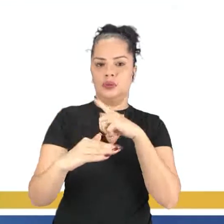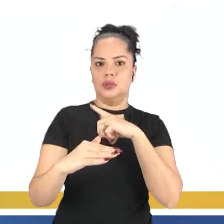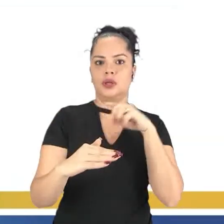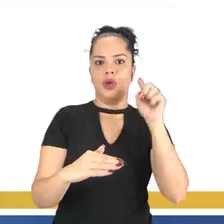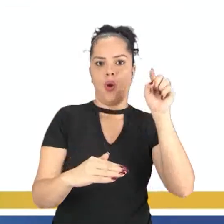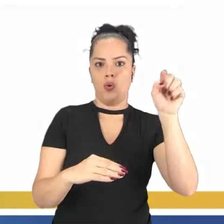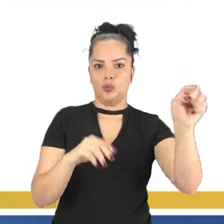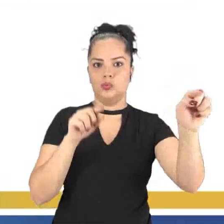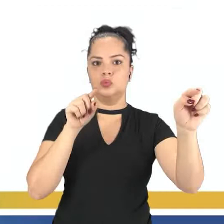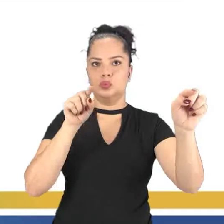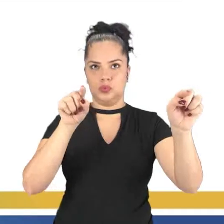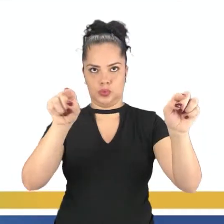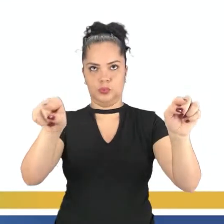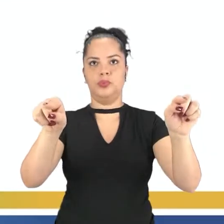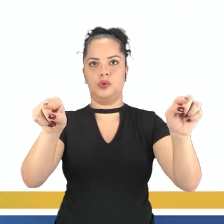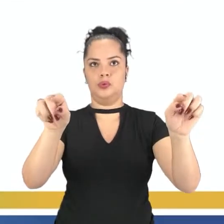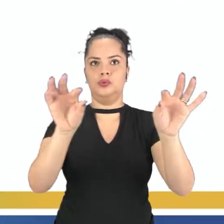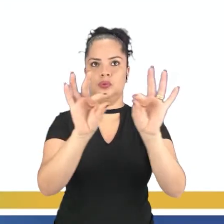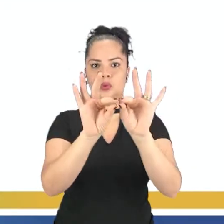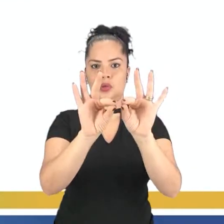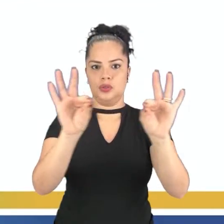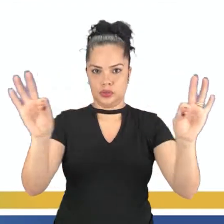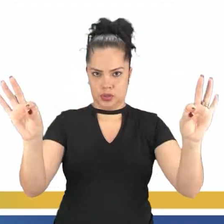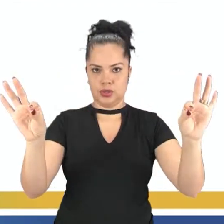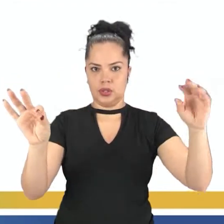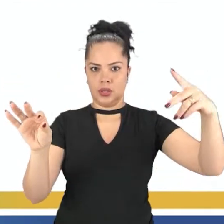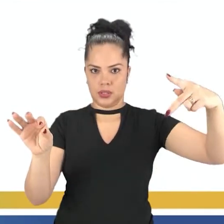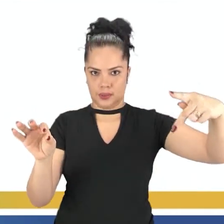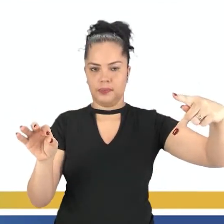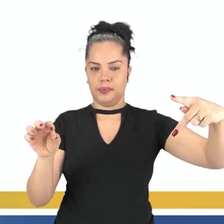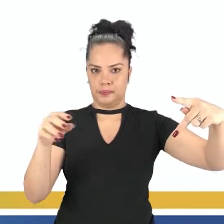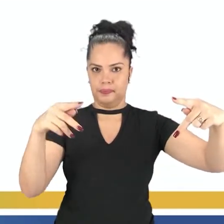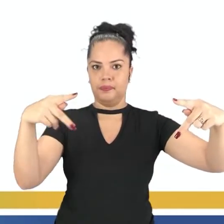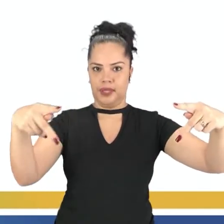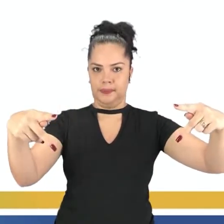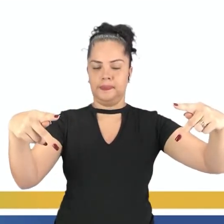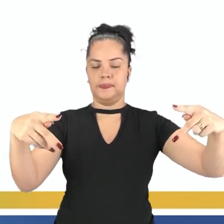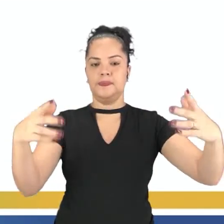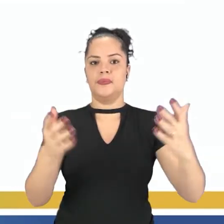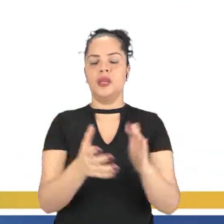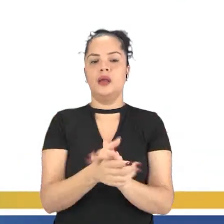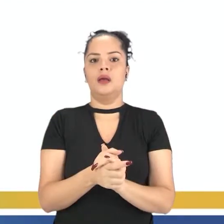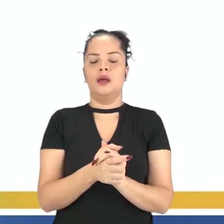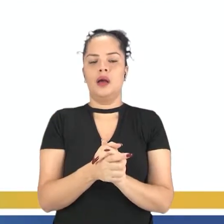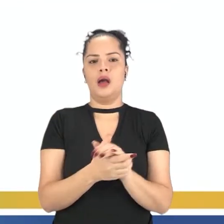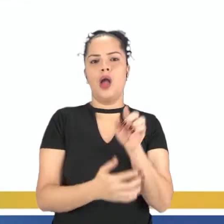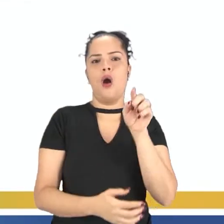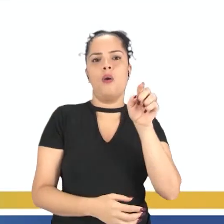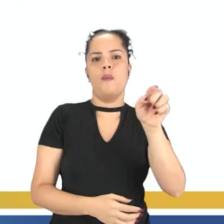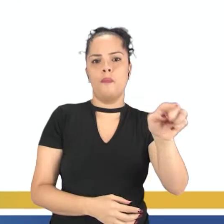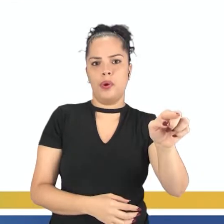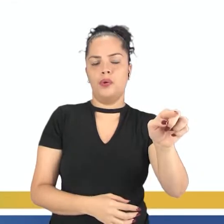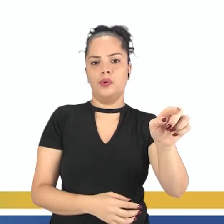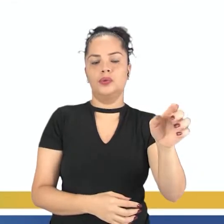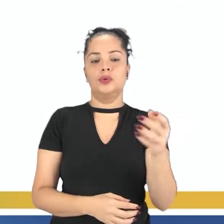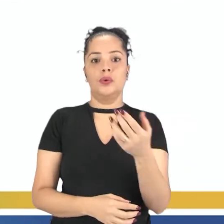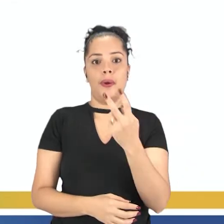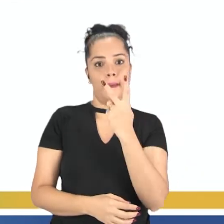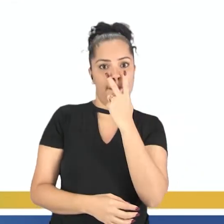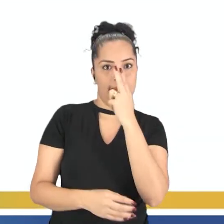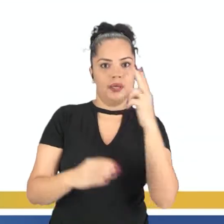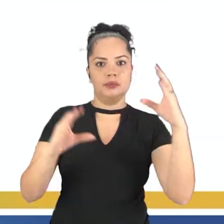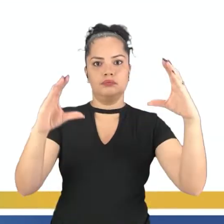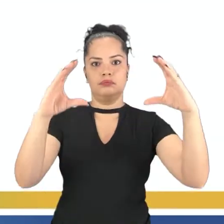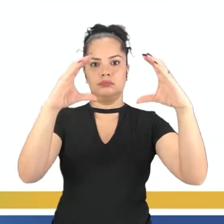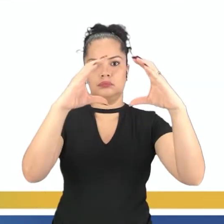exatamente a essa distância do ponto P. Então, gente, tem um ponto no espaço. Então, o que vai acontecer? A esfera é formada por todos